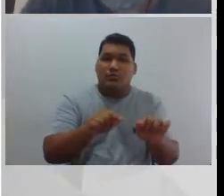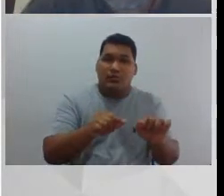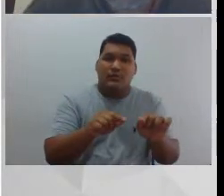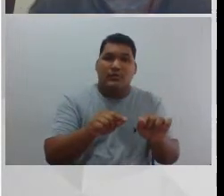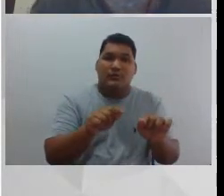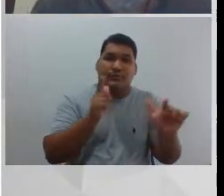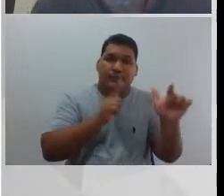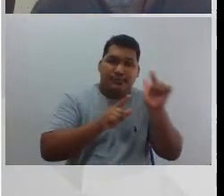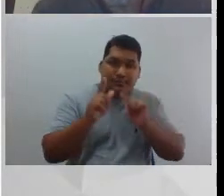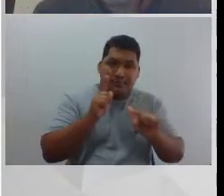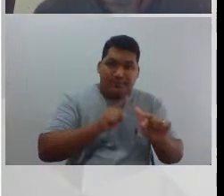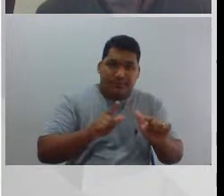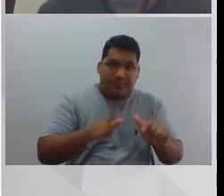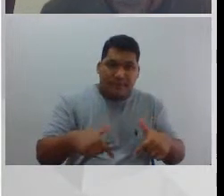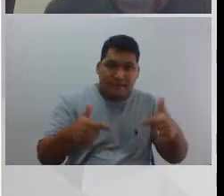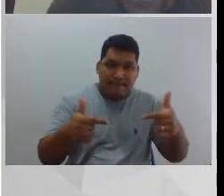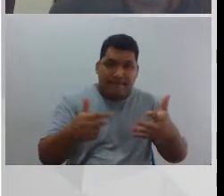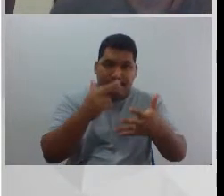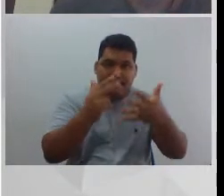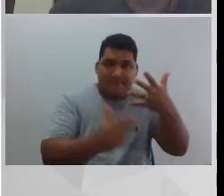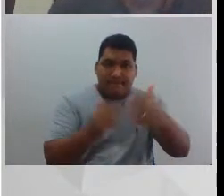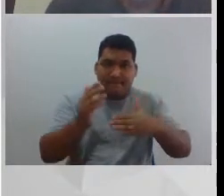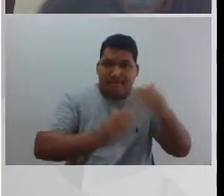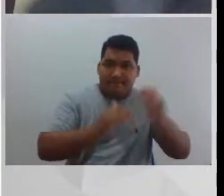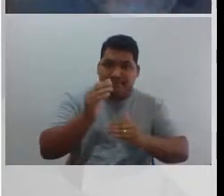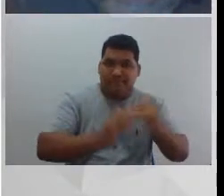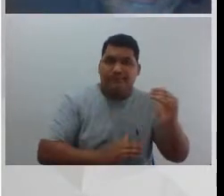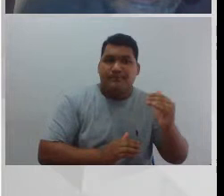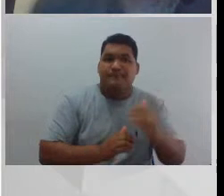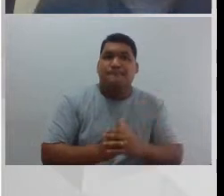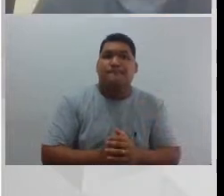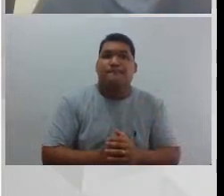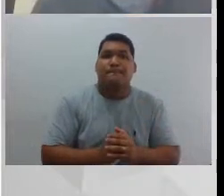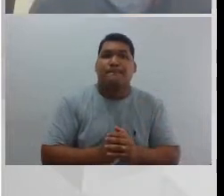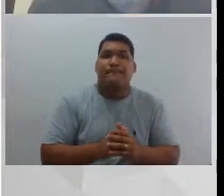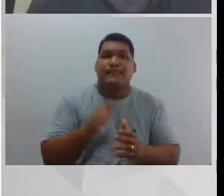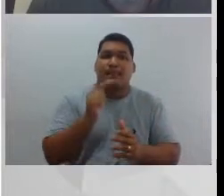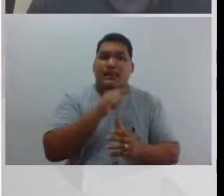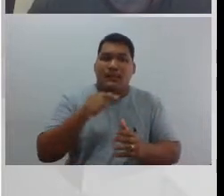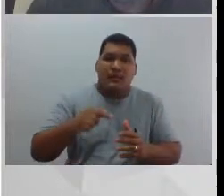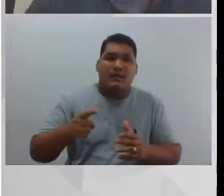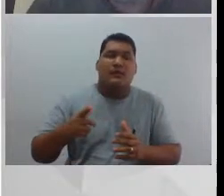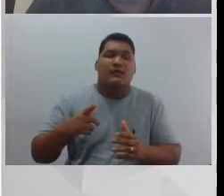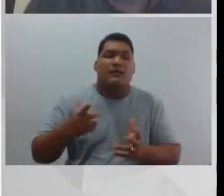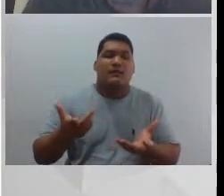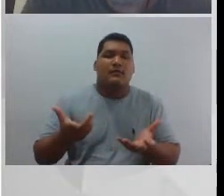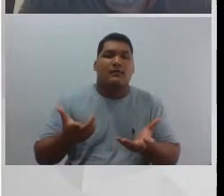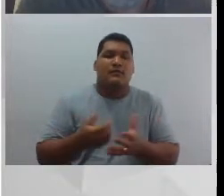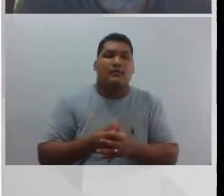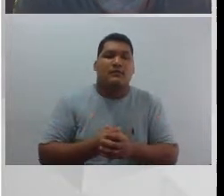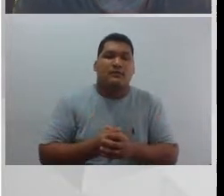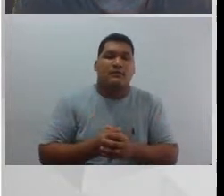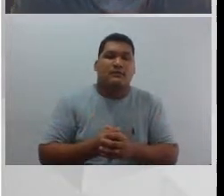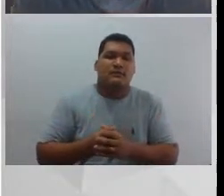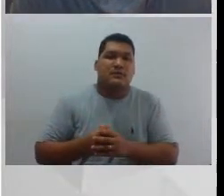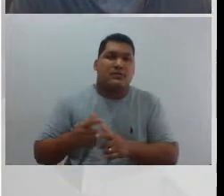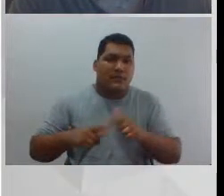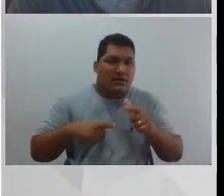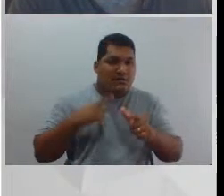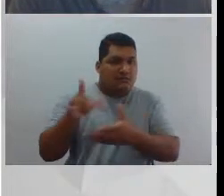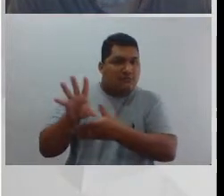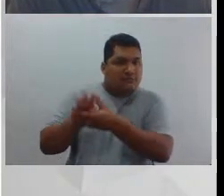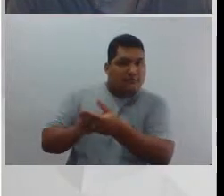processamento computacional, para que algumas máquinas, né, tenham um comportamento parecido, né, com